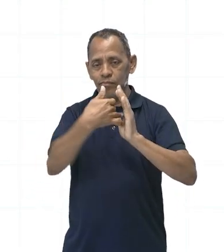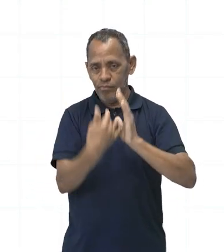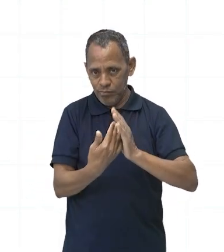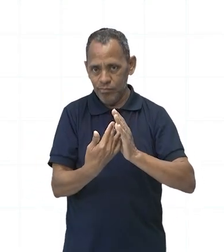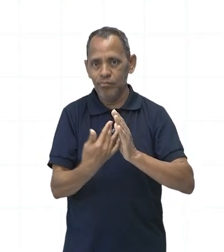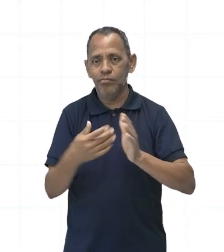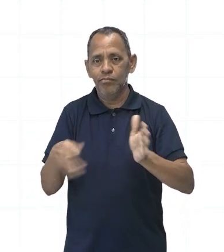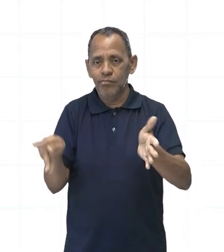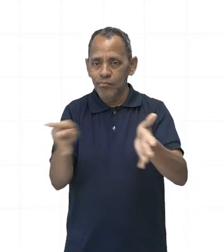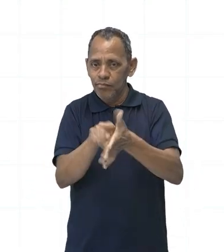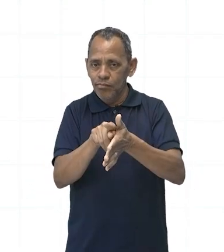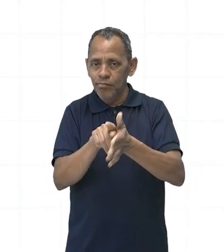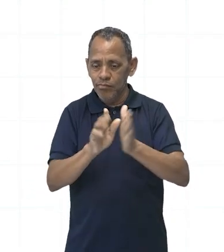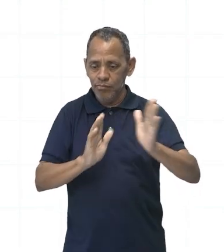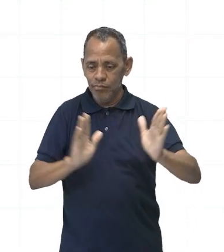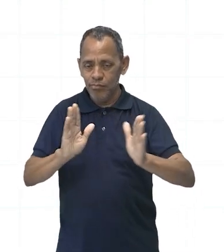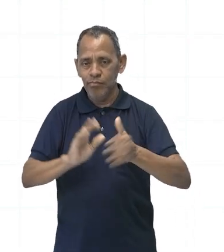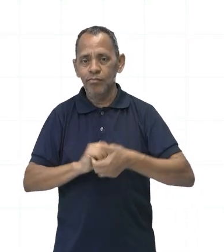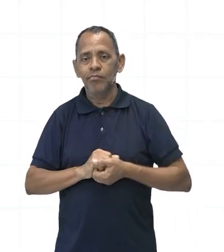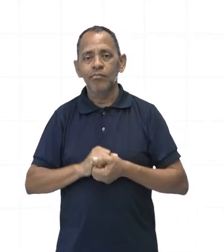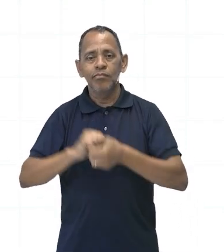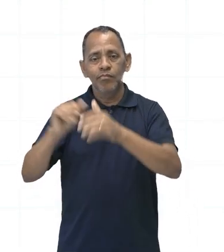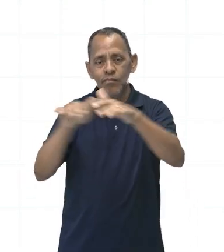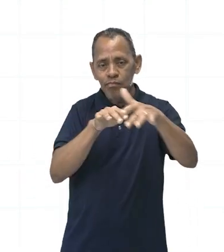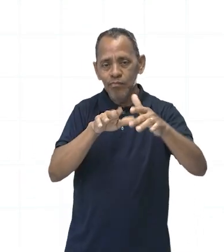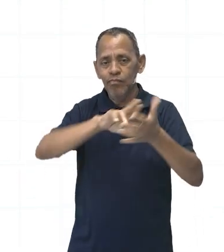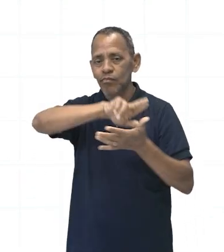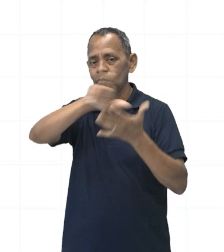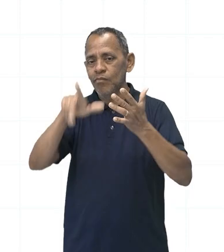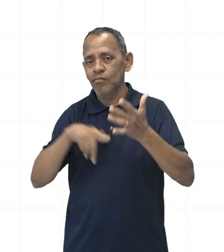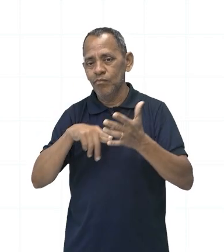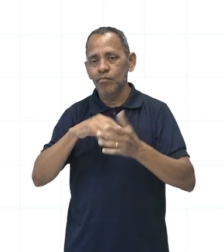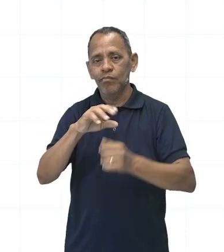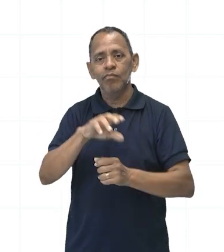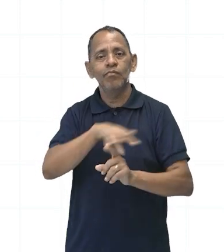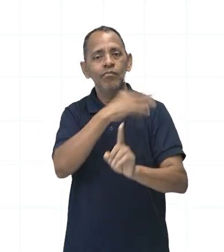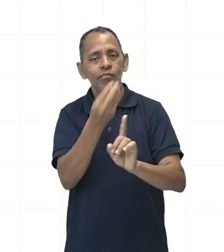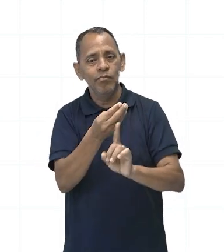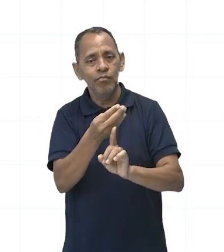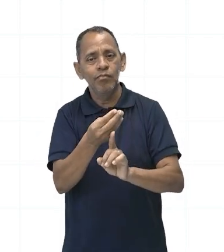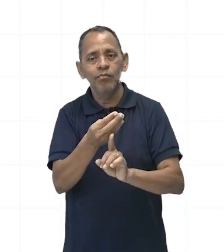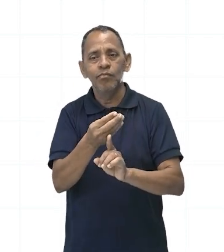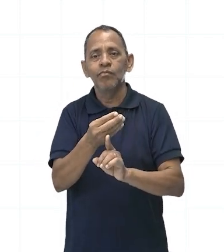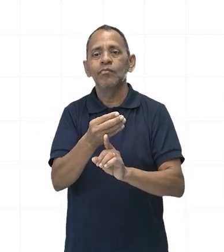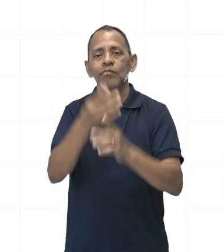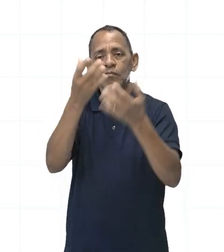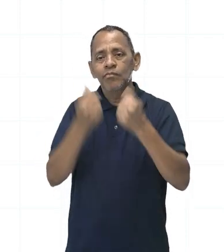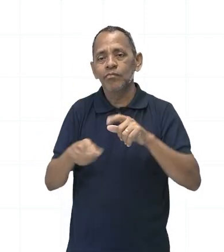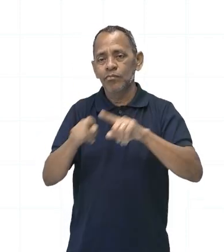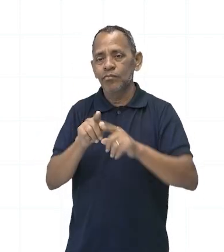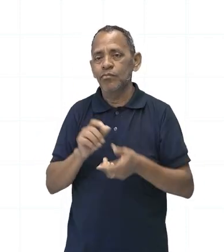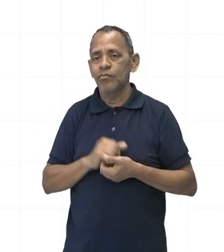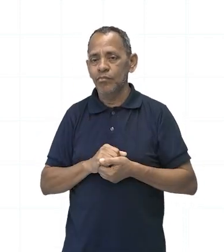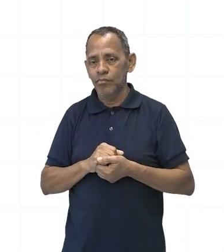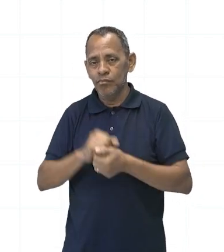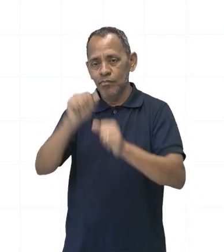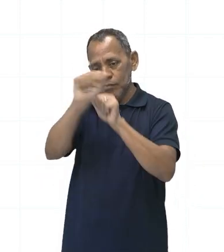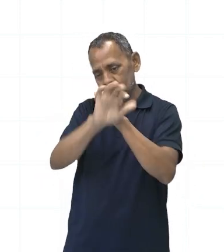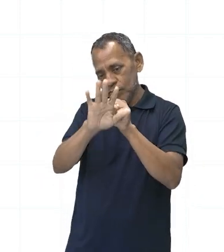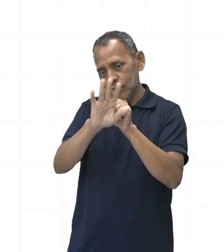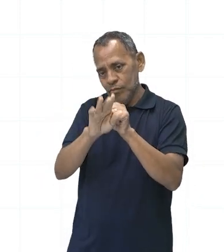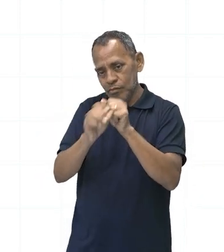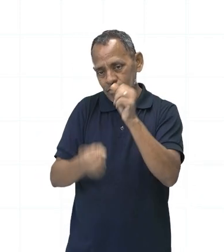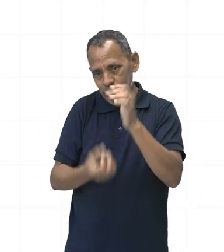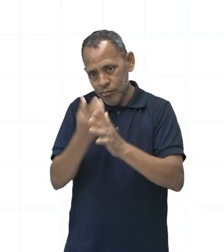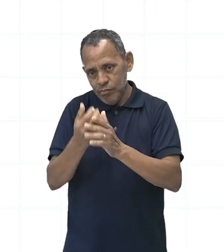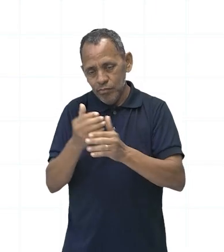característica. Inúmeros movimentos, né, e artistas aderem à abstração, que se torna, a partir da década